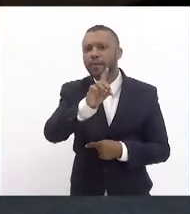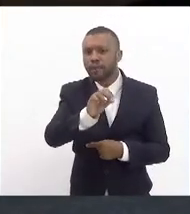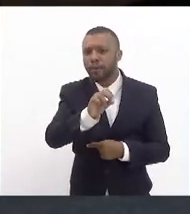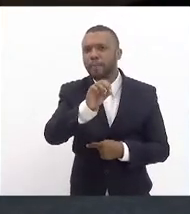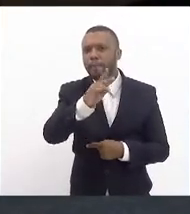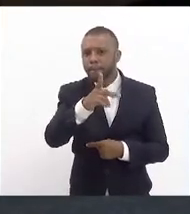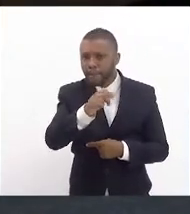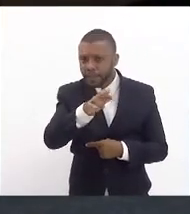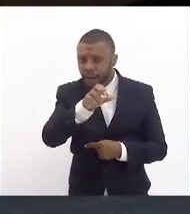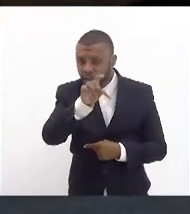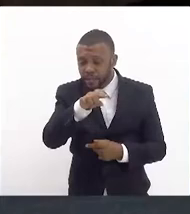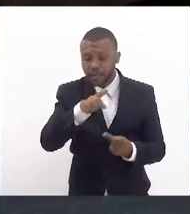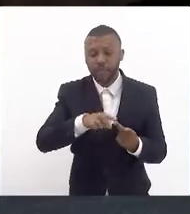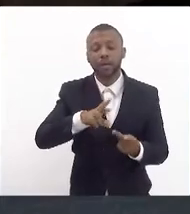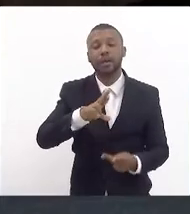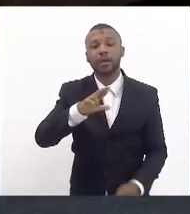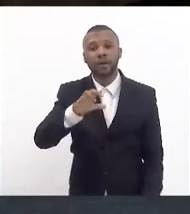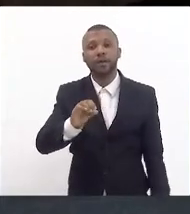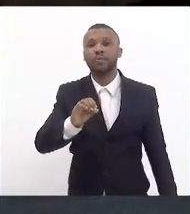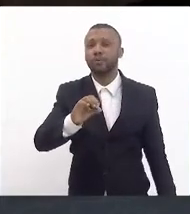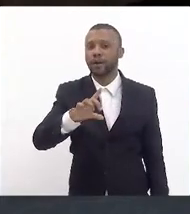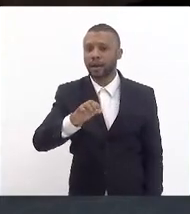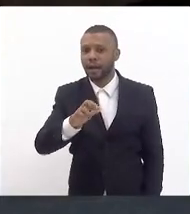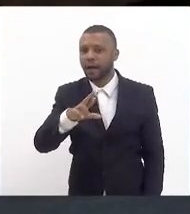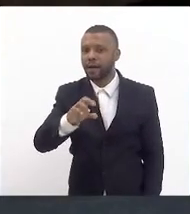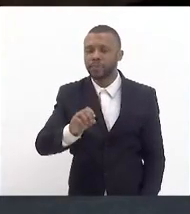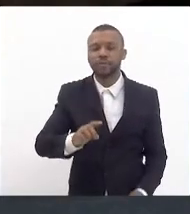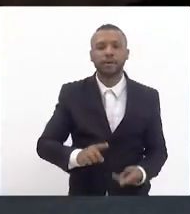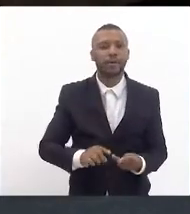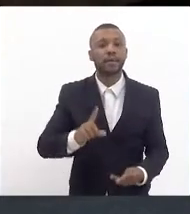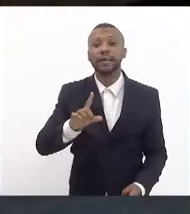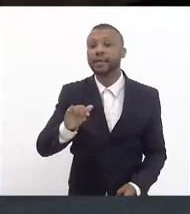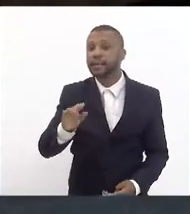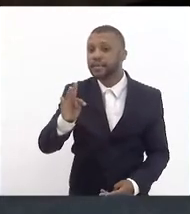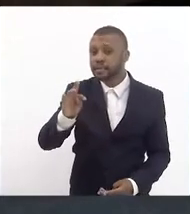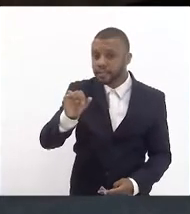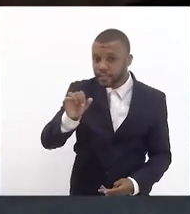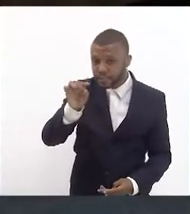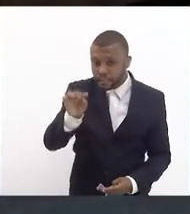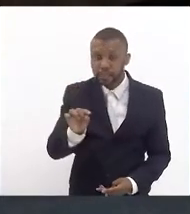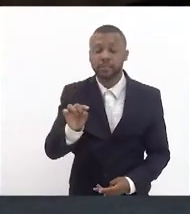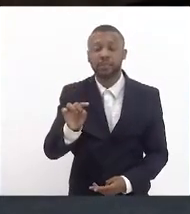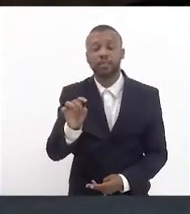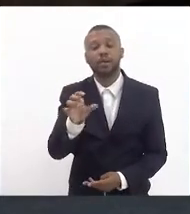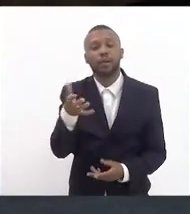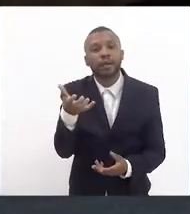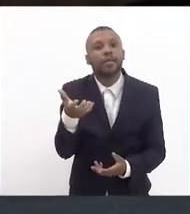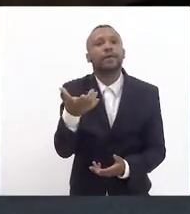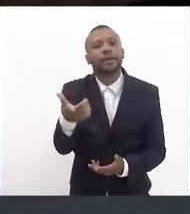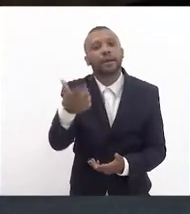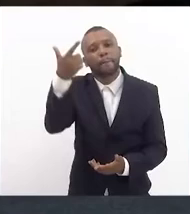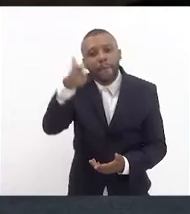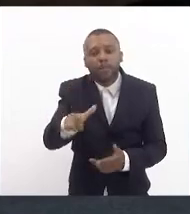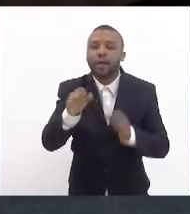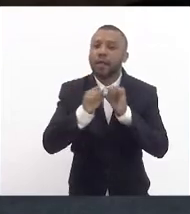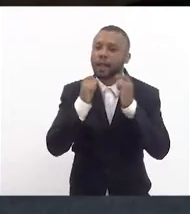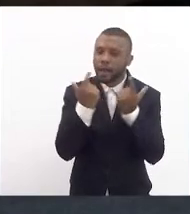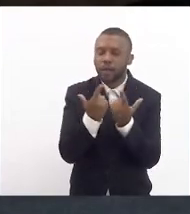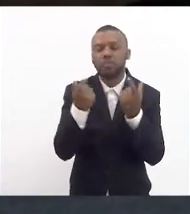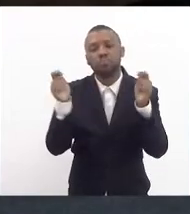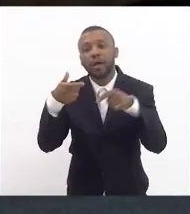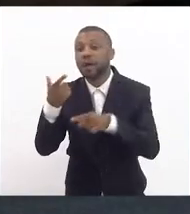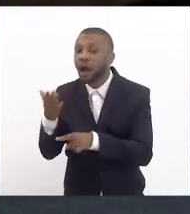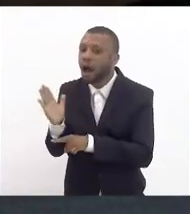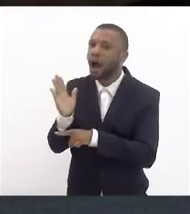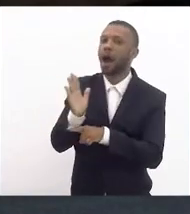Claro e Lites. Então, senhor presidente, eu gostaria que a casa pudesse mais uma vez ajudar esses dois